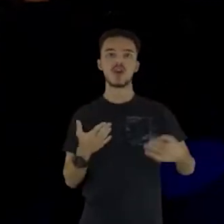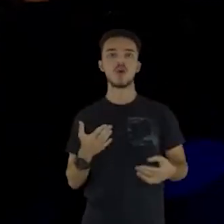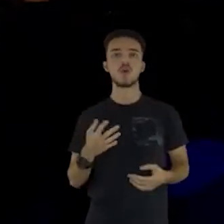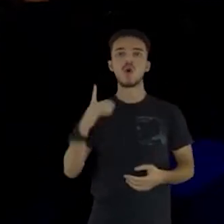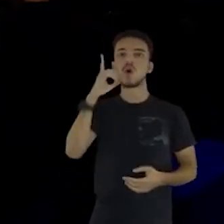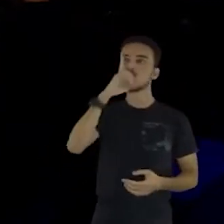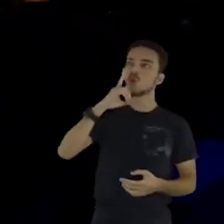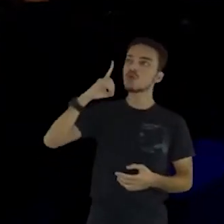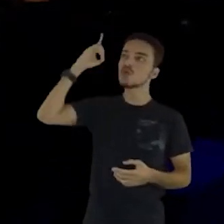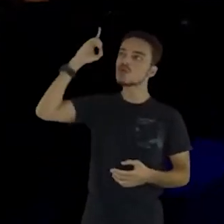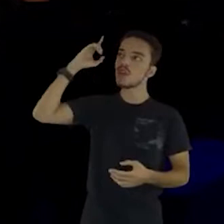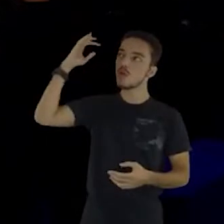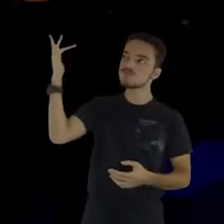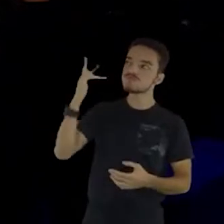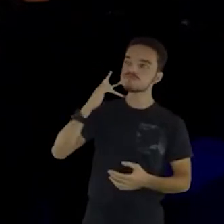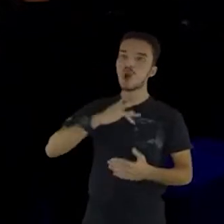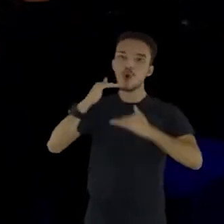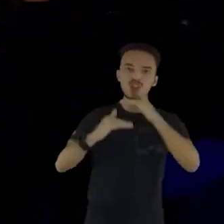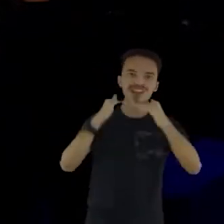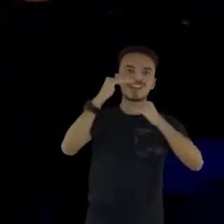por esse